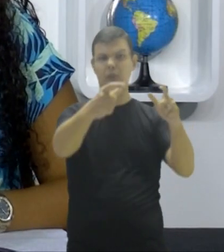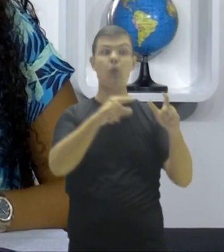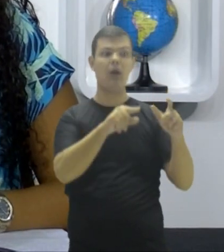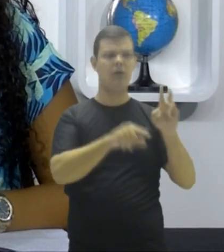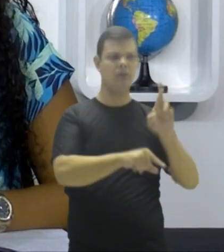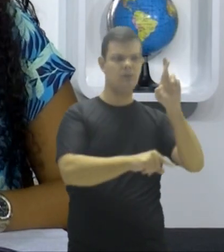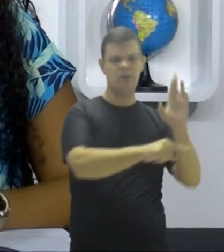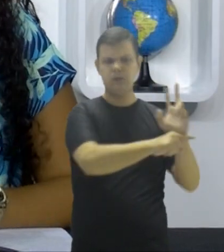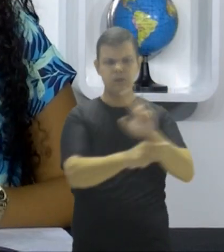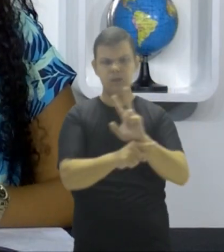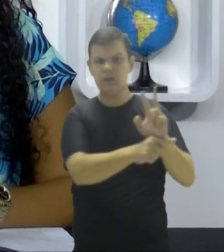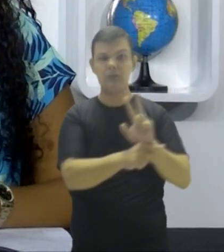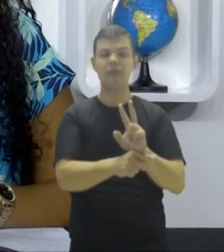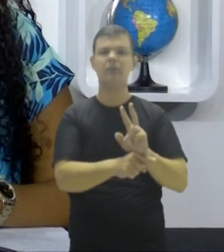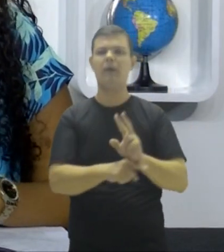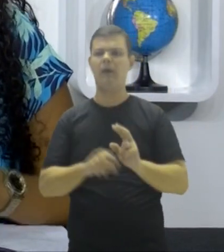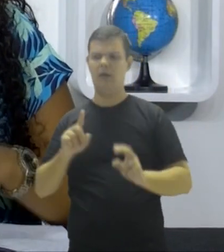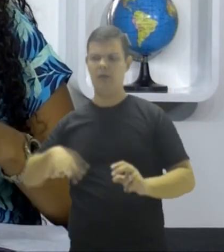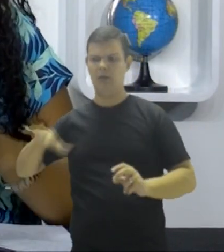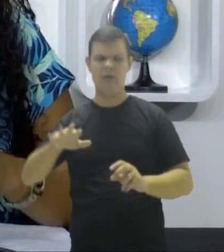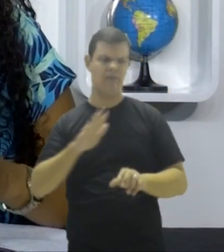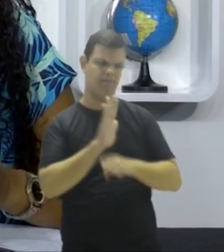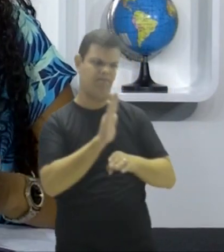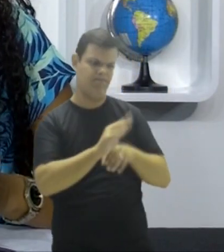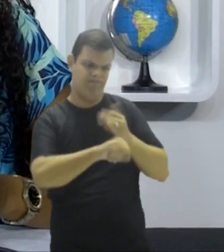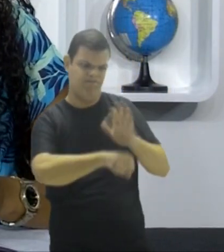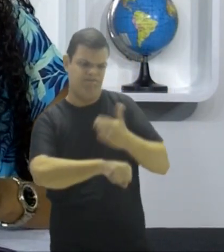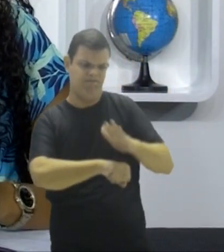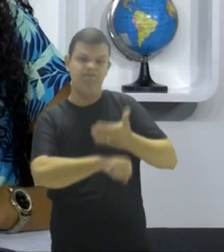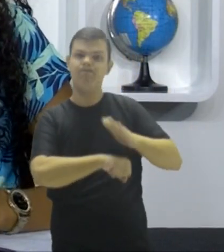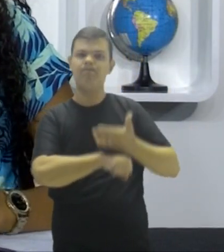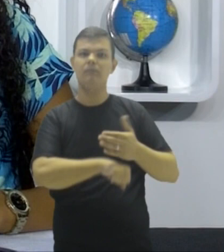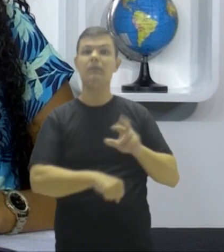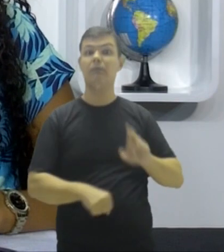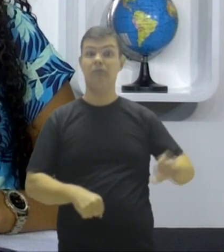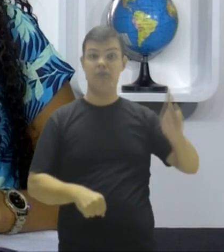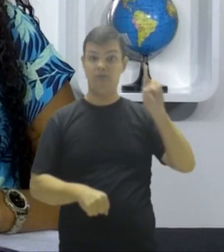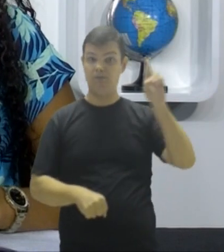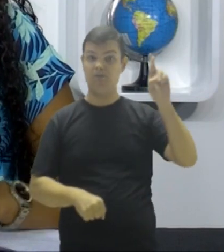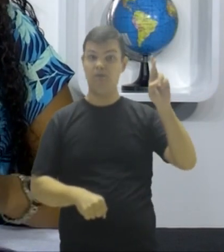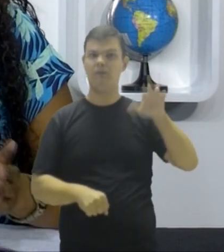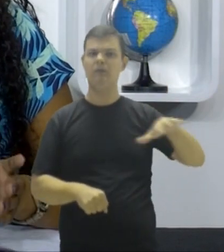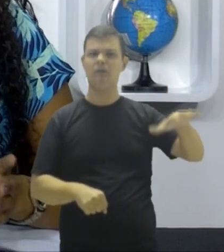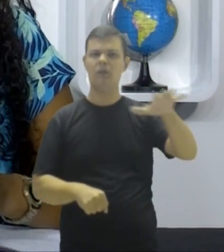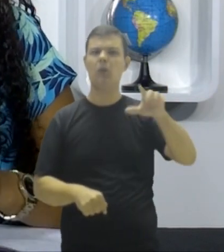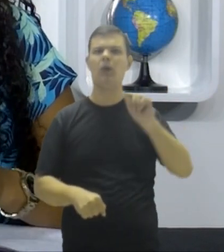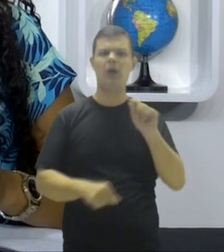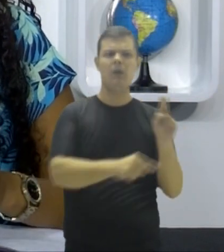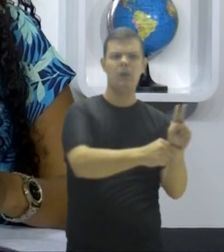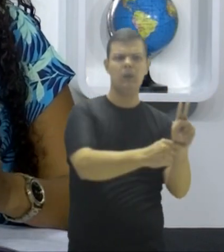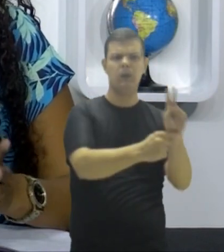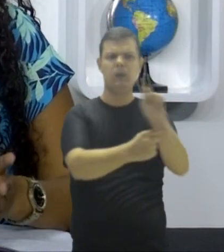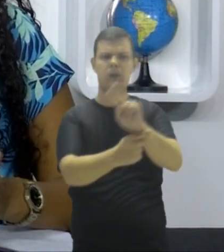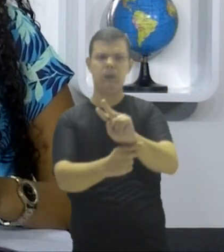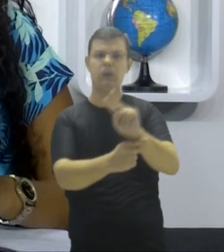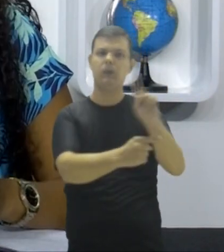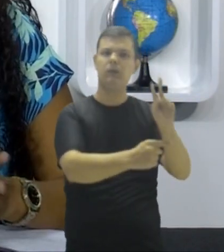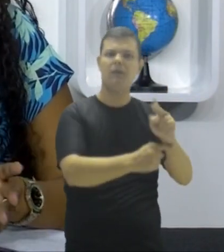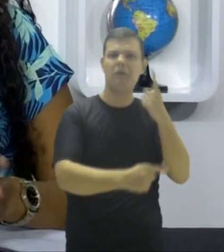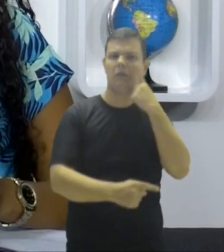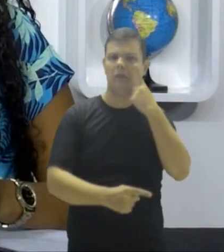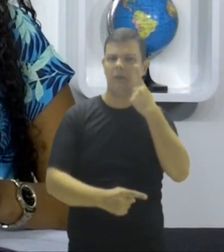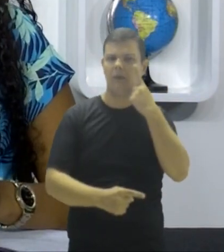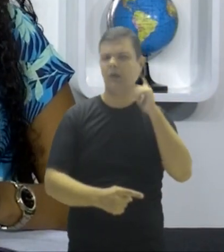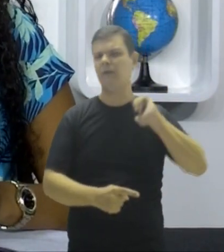agentes ambientais. Eles deram treinamento e essas pessoas ficaram responsáveis por vistoriar,